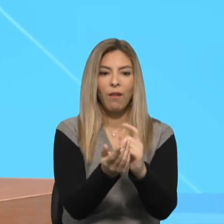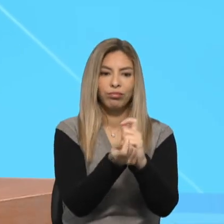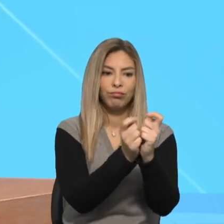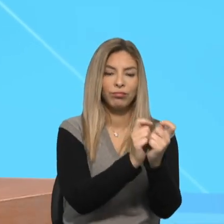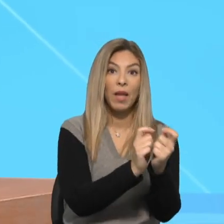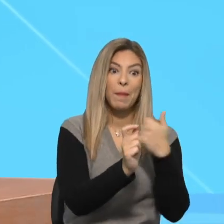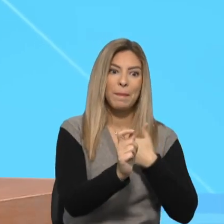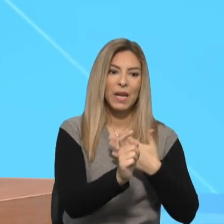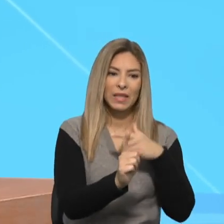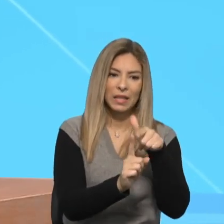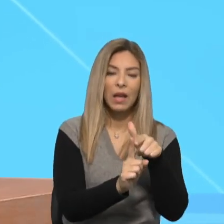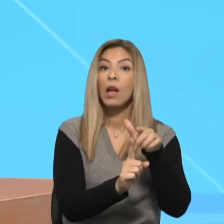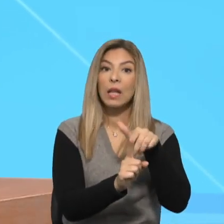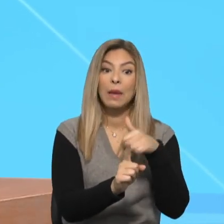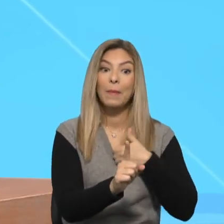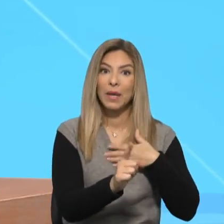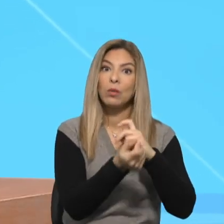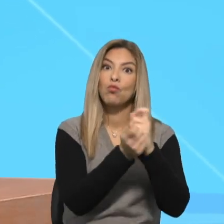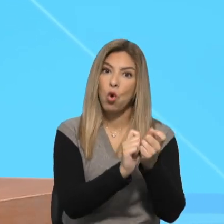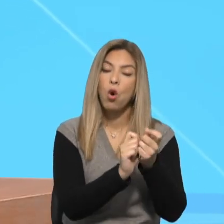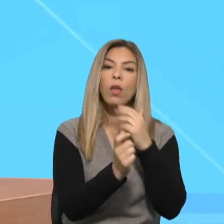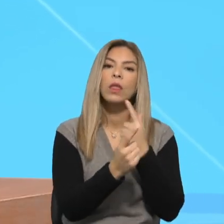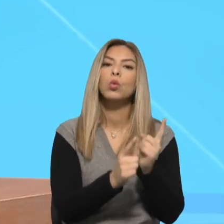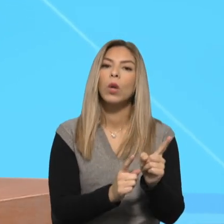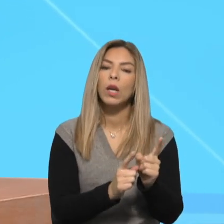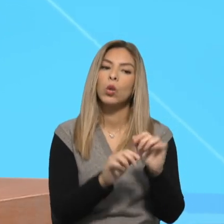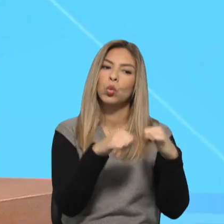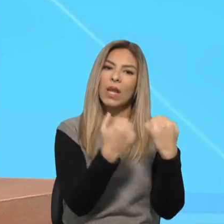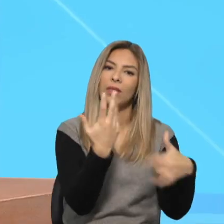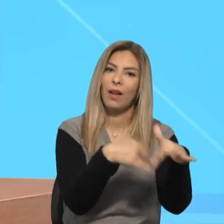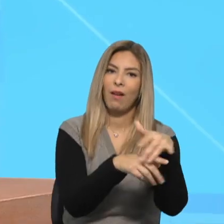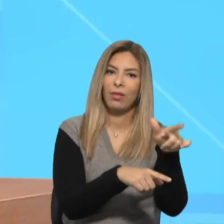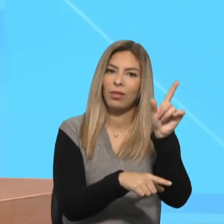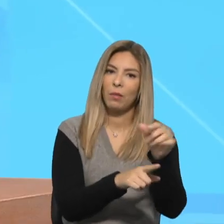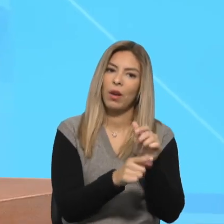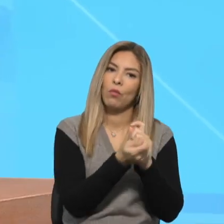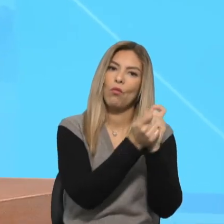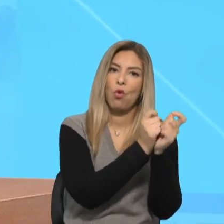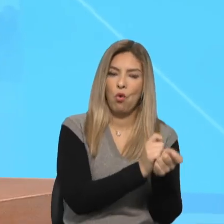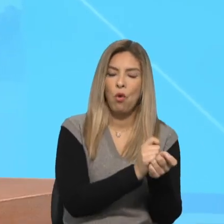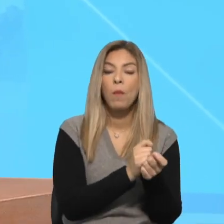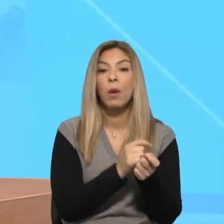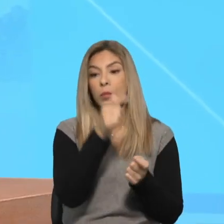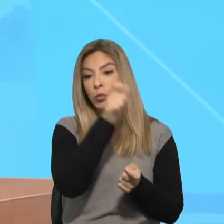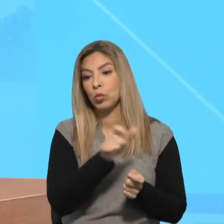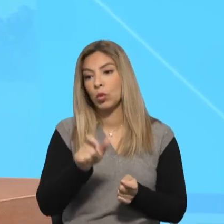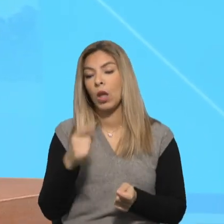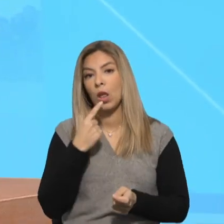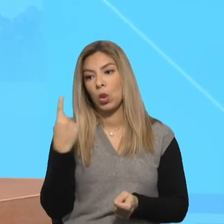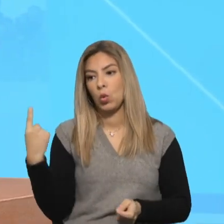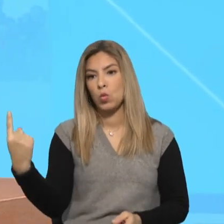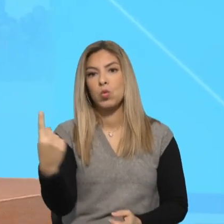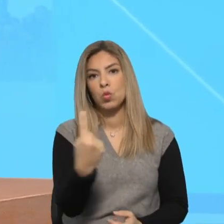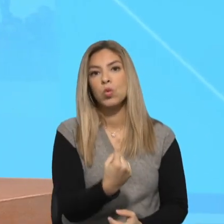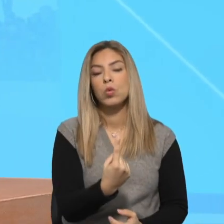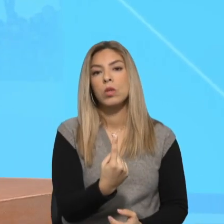caminho que a ASES propõe durante o ano inteiro, e temos aqui uma série de iniciativas para pessoas individuais, portanto, para cada um de nós, quer dizer, que precisa de ir um